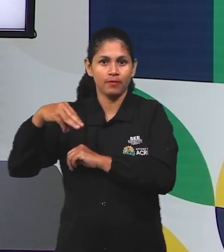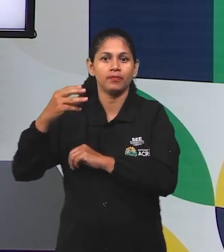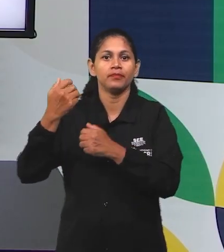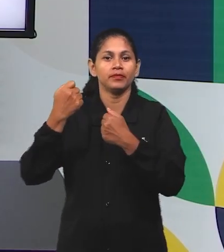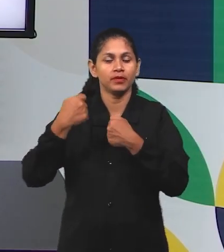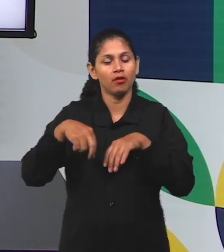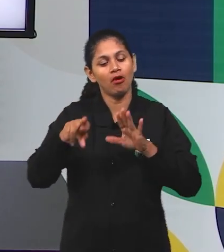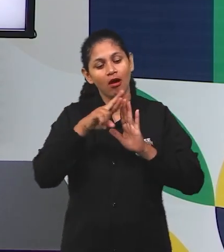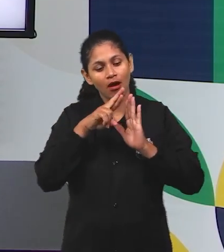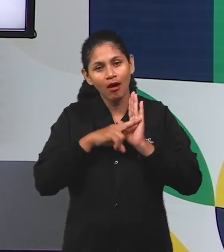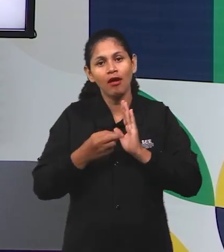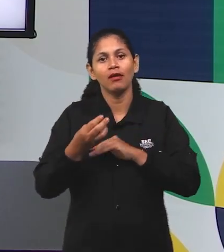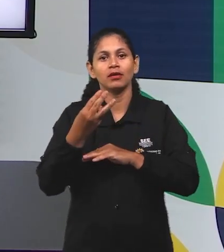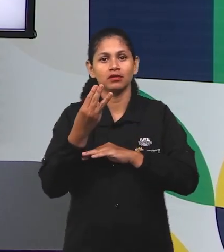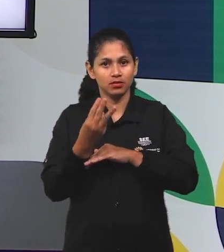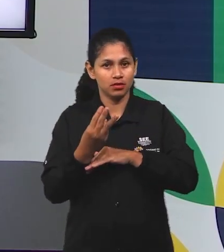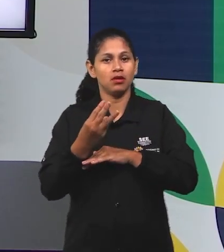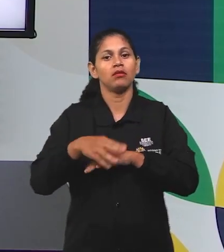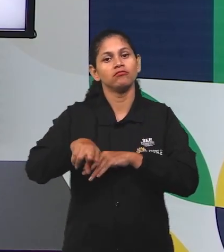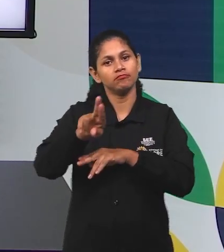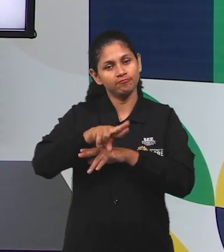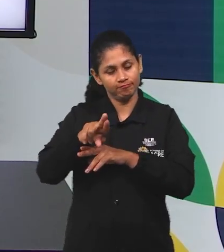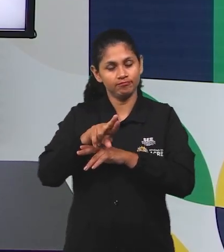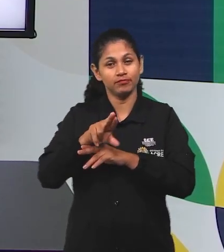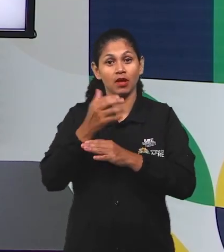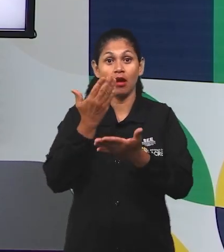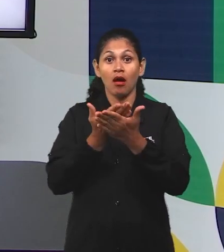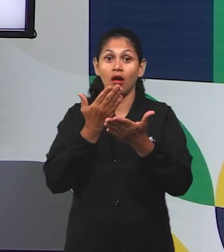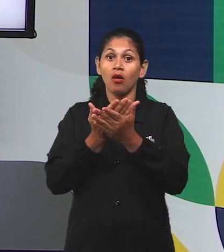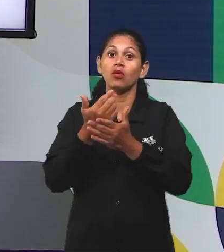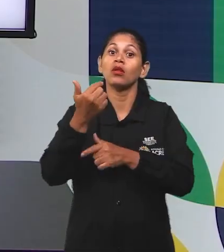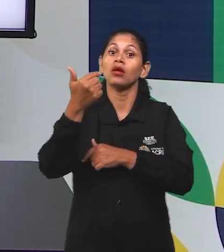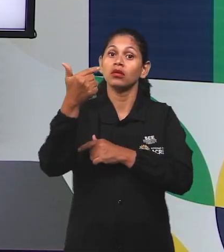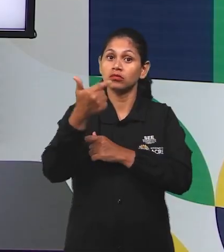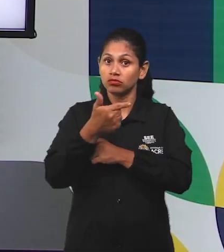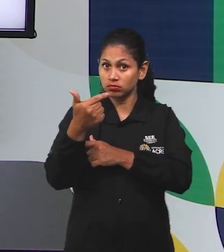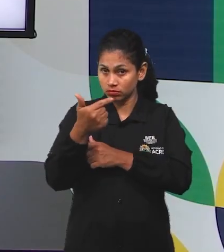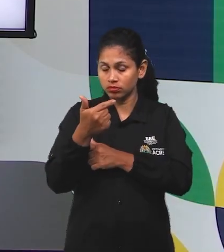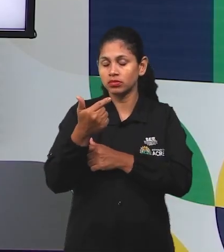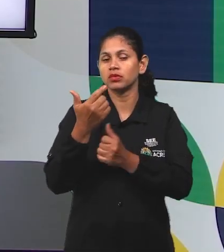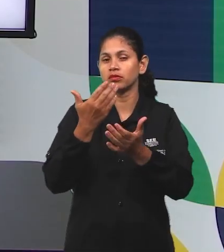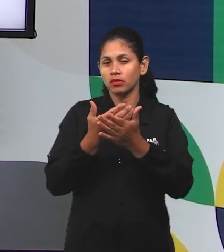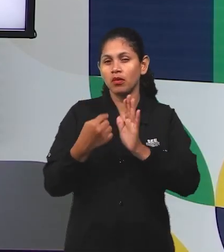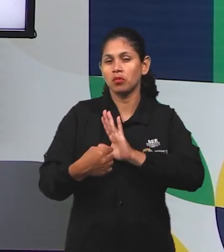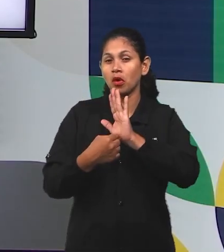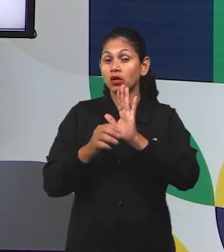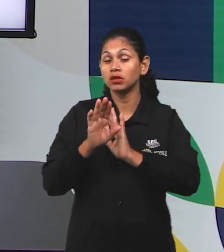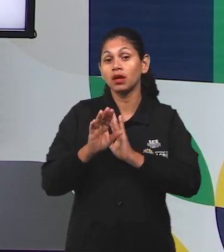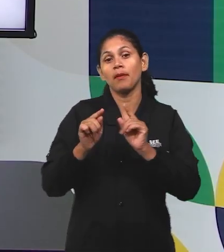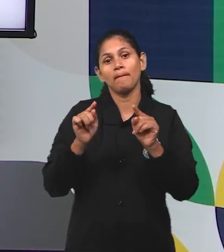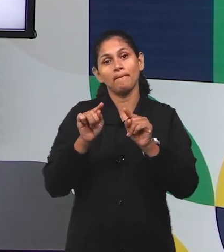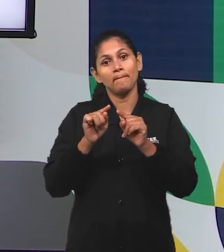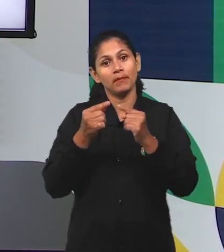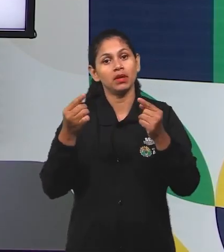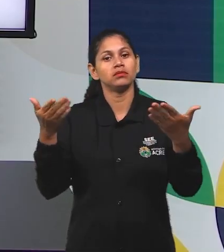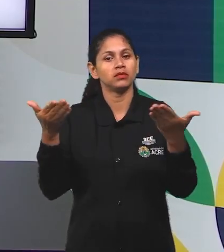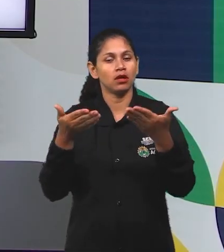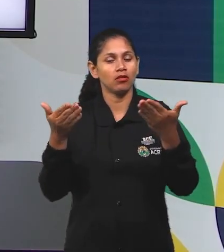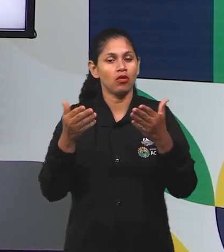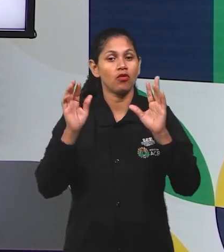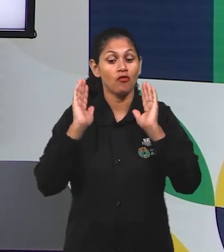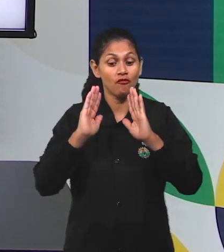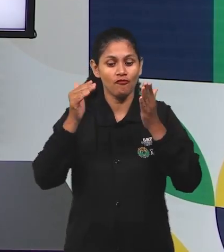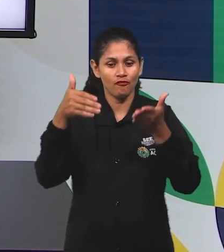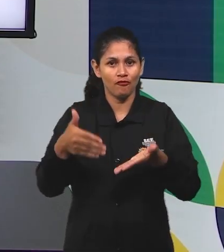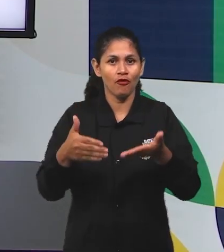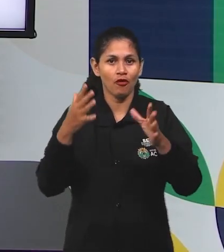assunto da nossa aula de número 2, quando nós vamos estudar sobre variação entre grandezas. Ok? Agora,